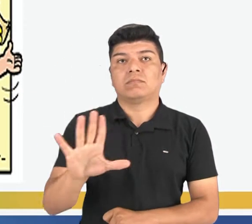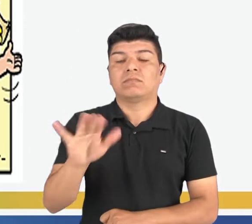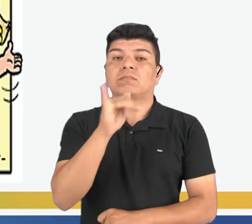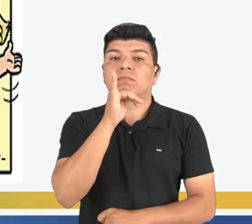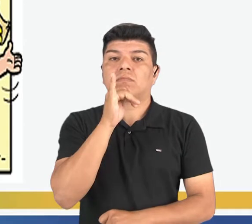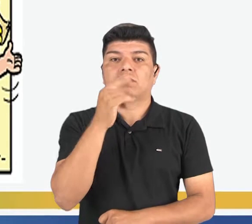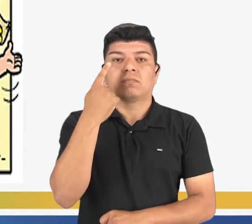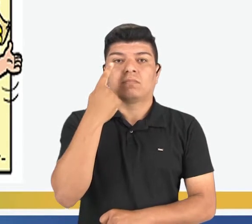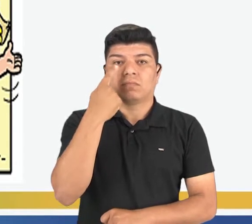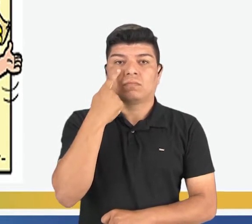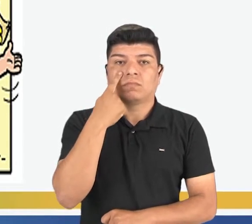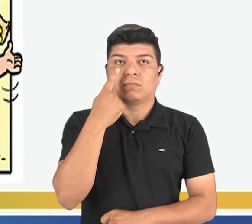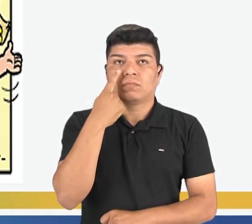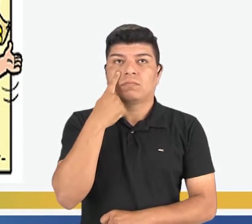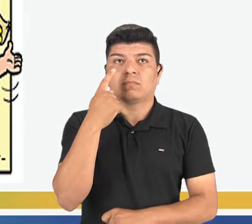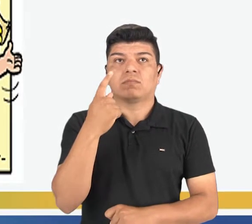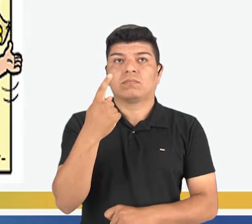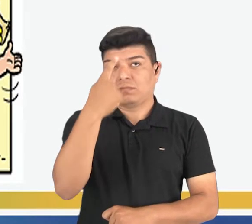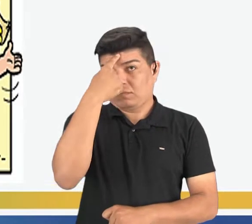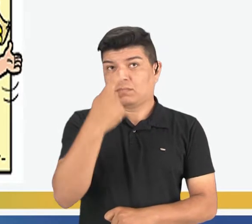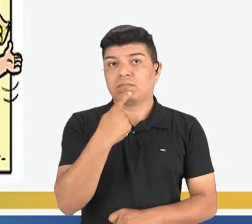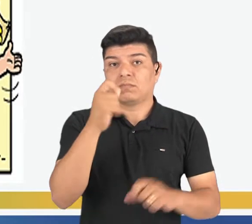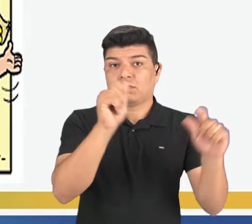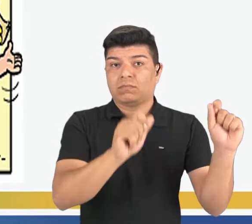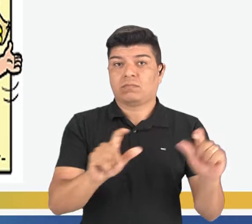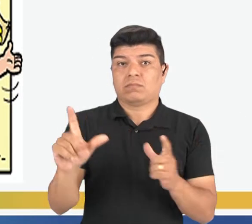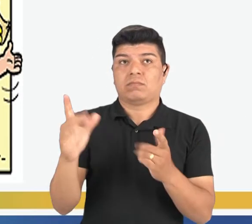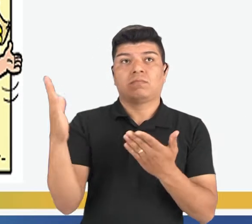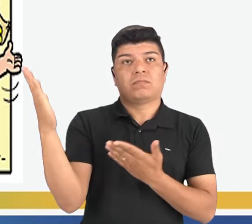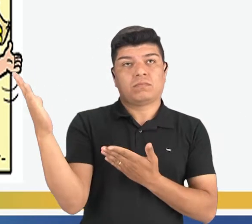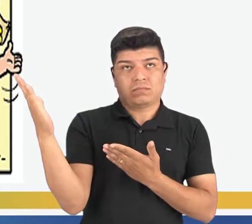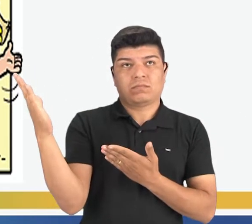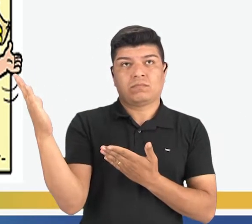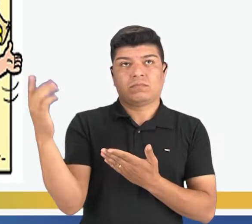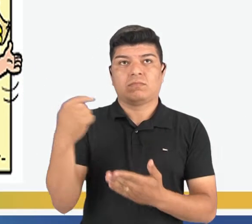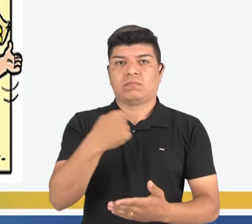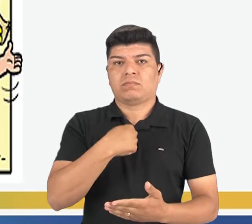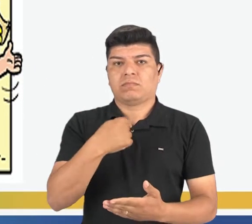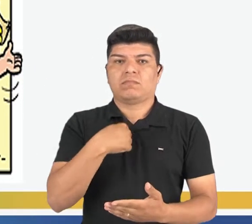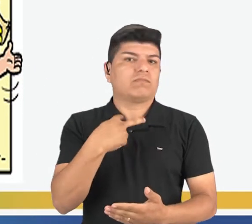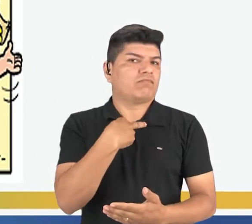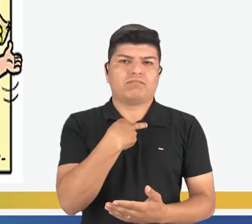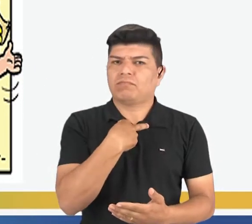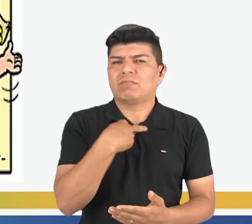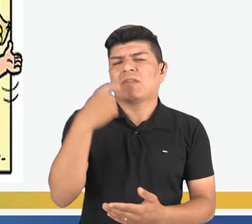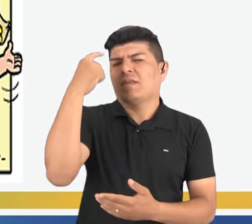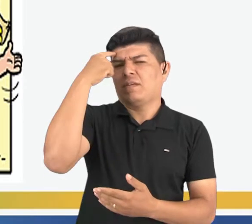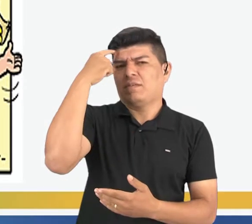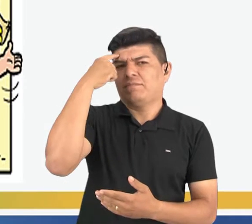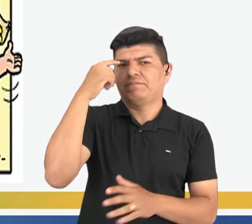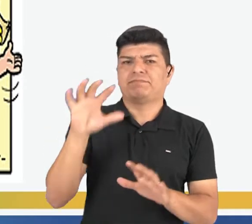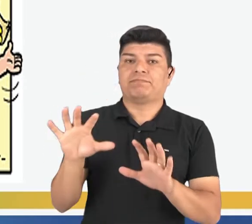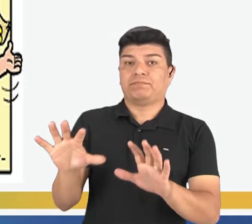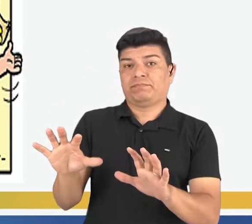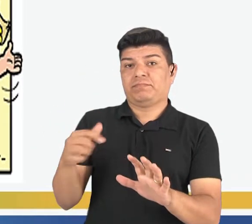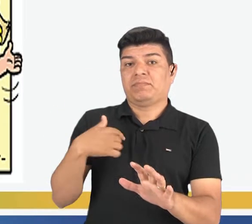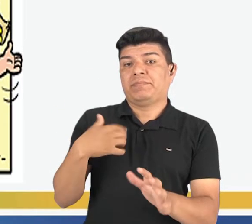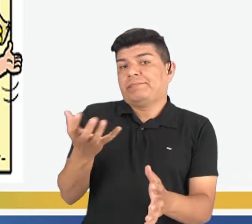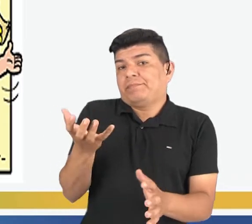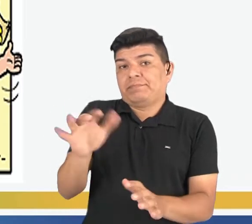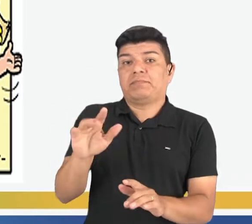exemplo aí, ó. Uma tirinha do Chico Bento, né? Eu é que não posso nem pensar nisso. Quem me